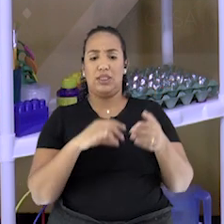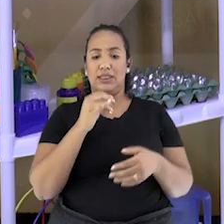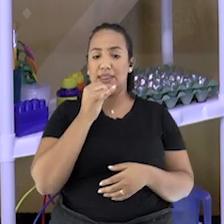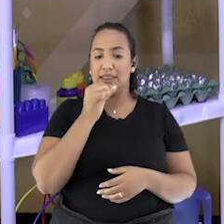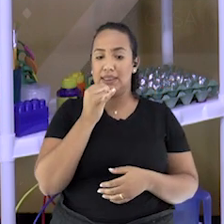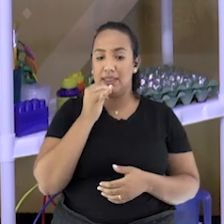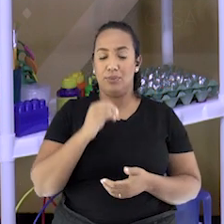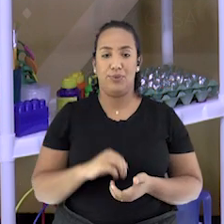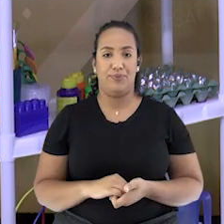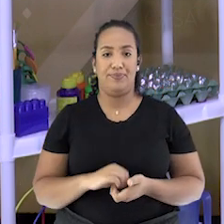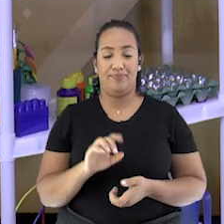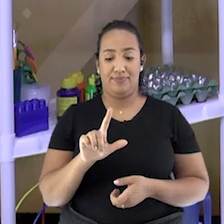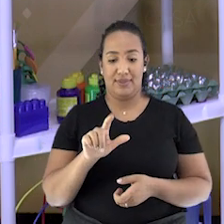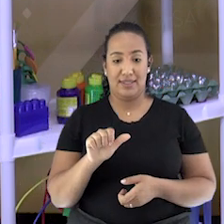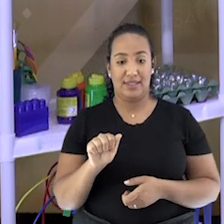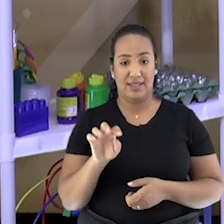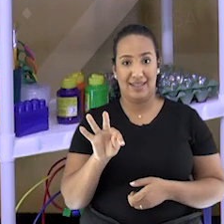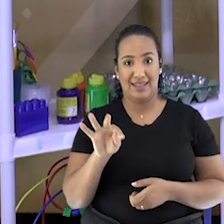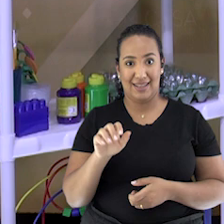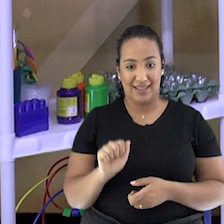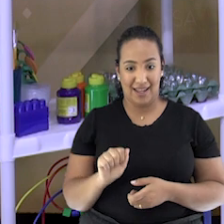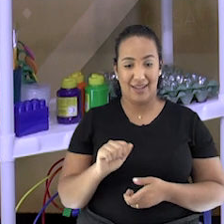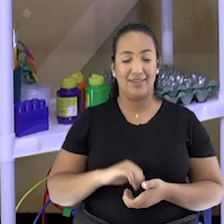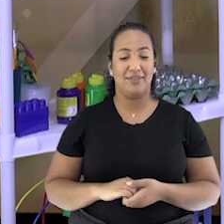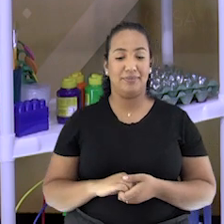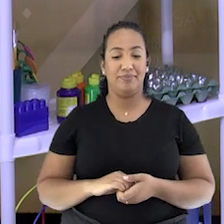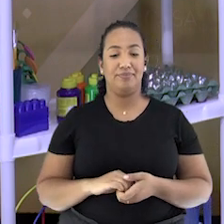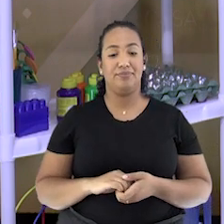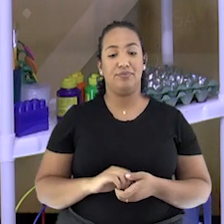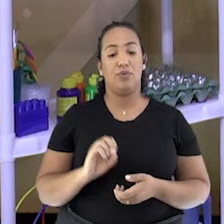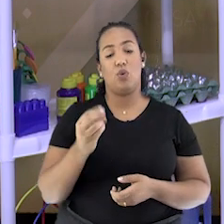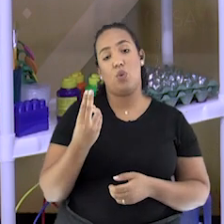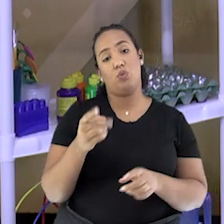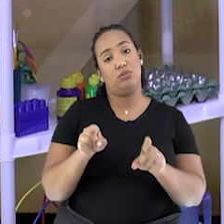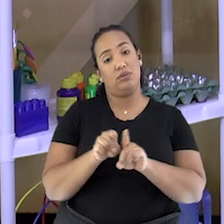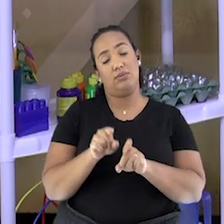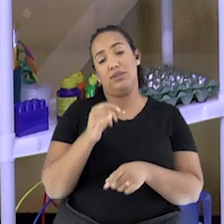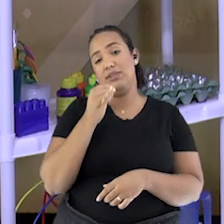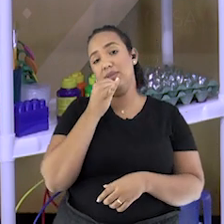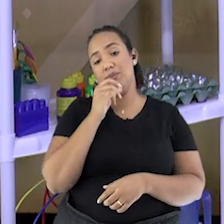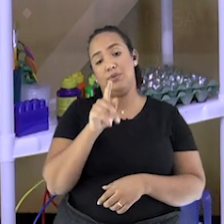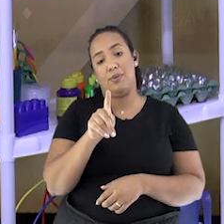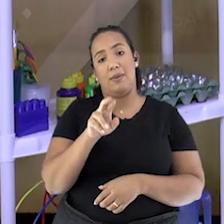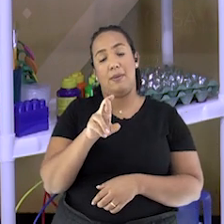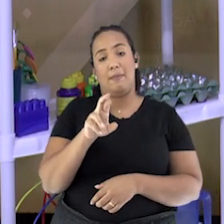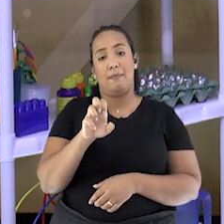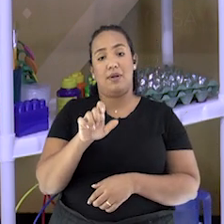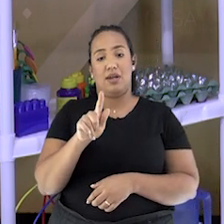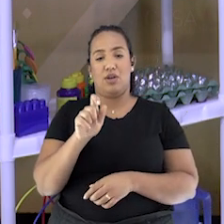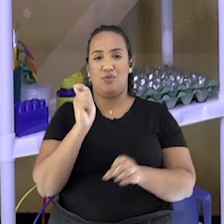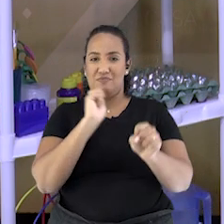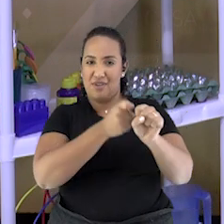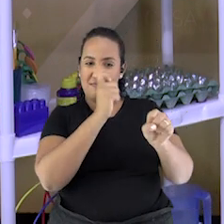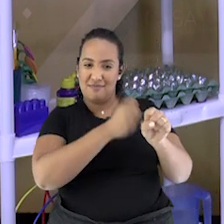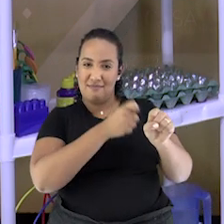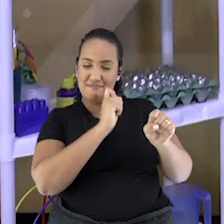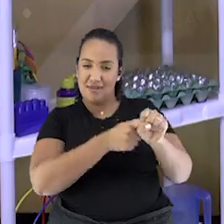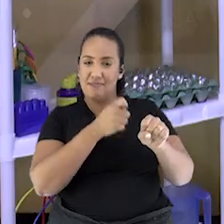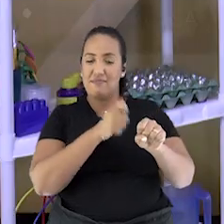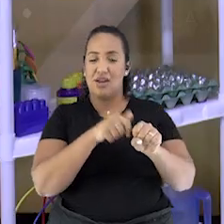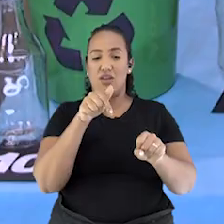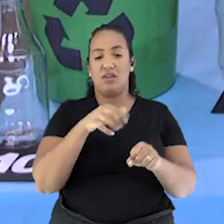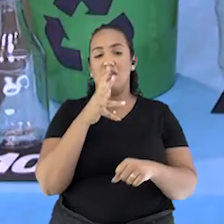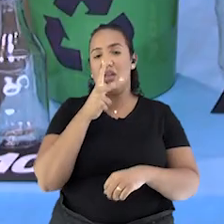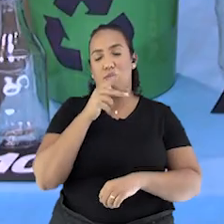a latinha que pode cortar, ou até mesmo o prego. O metal demora um pouco menos para se decompor.